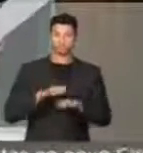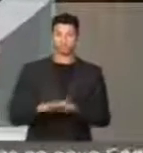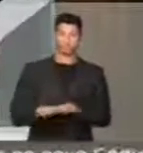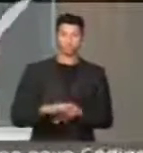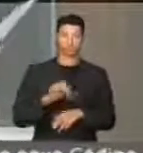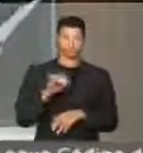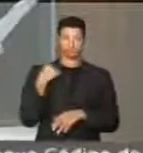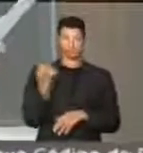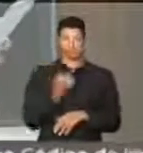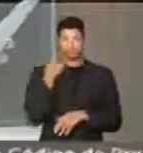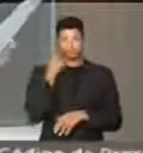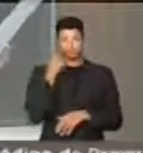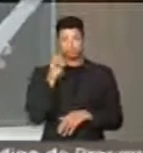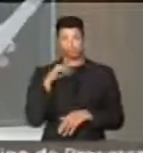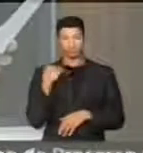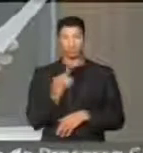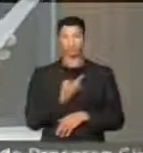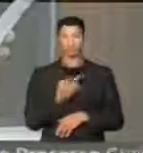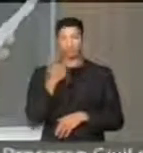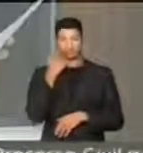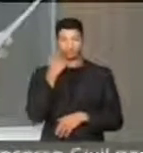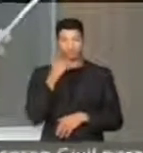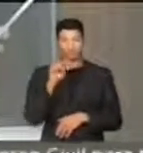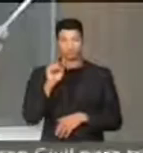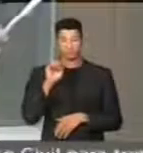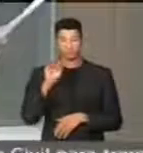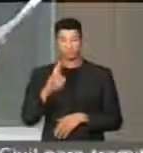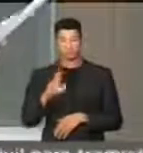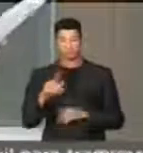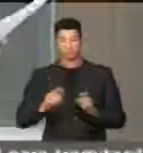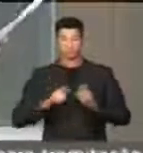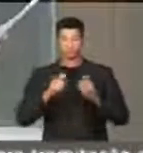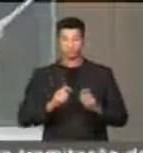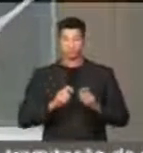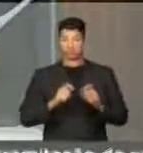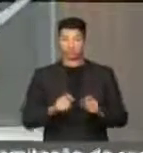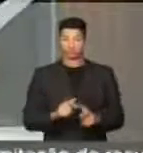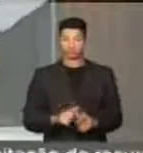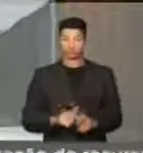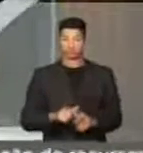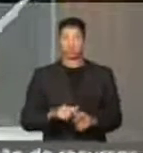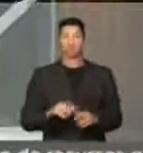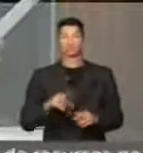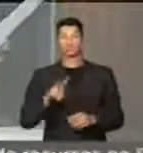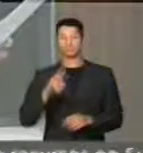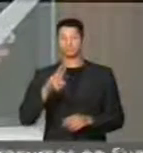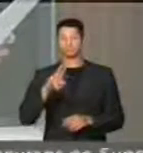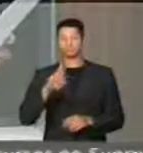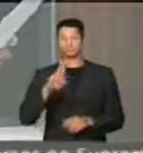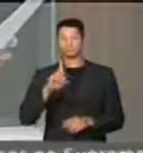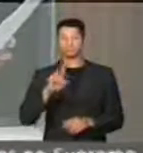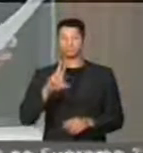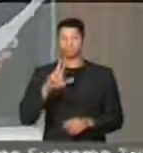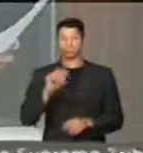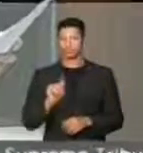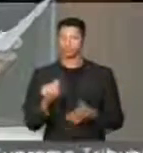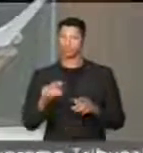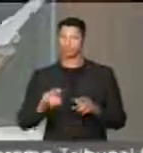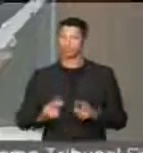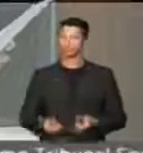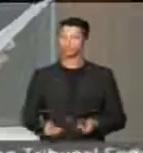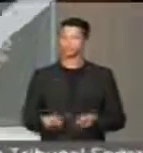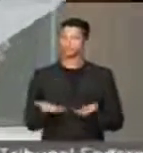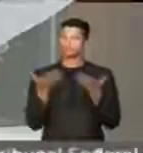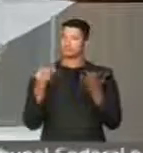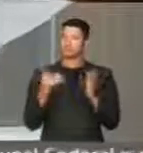Se olharmos para o que nós estamos vendo no setor agropecuário, as verduras aumentaram de preço em alguns